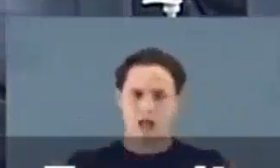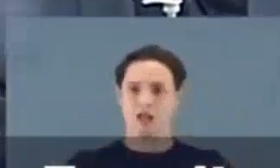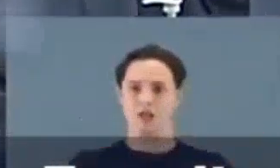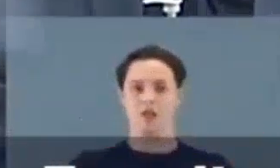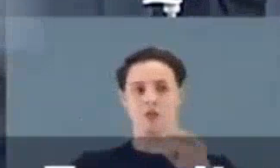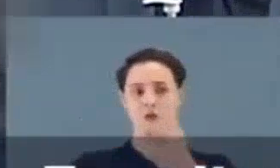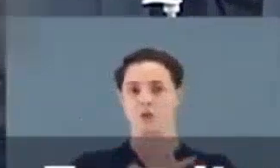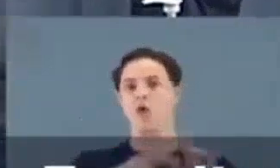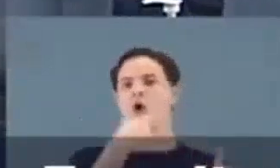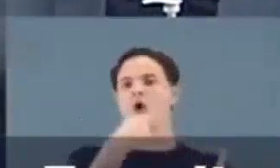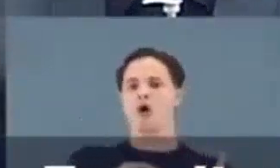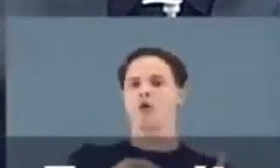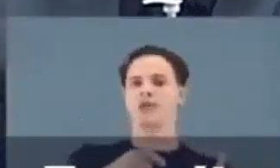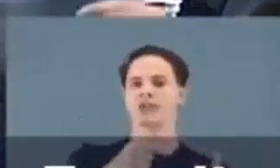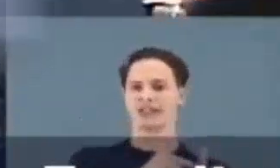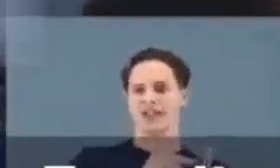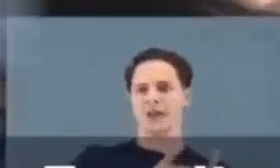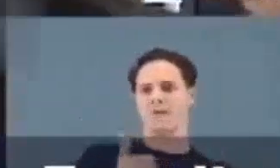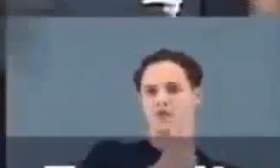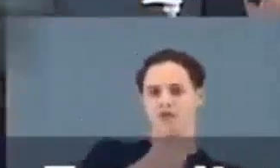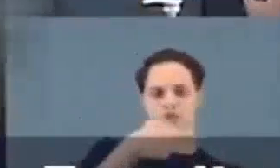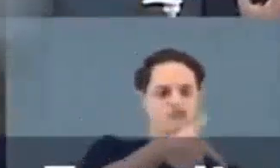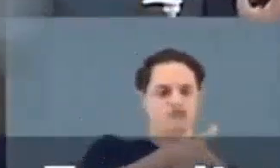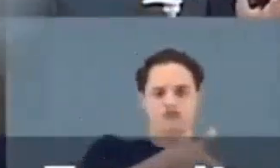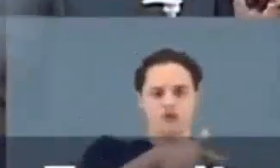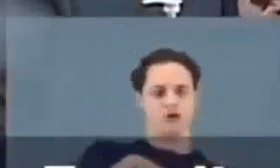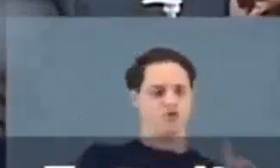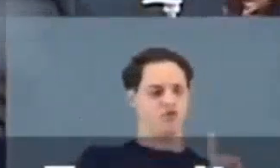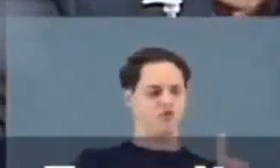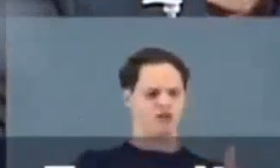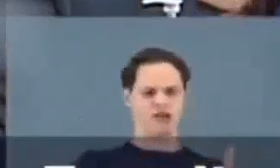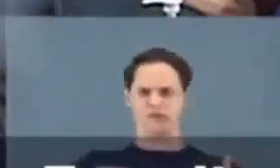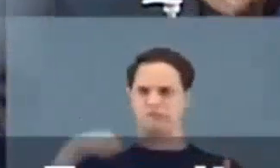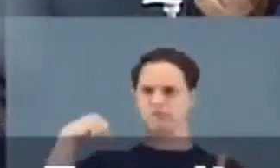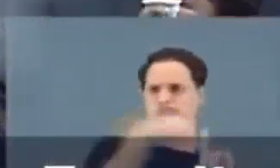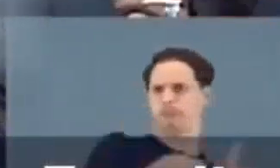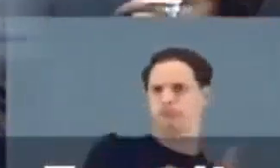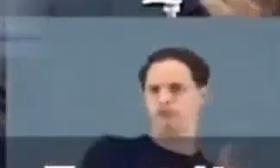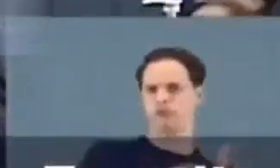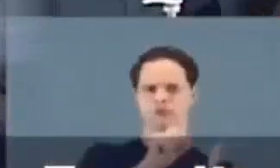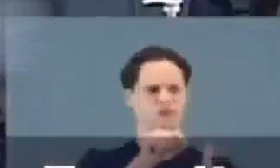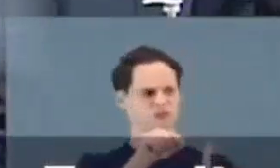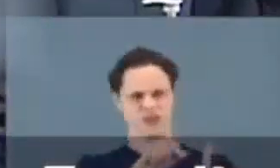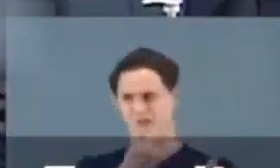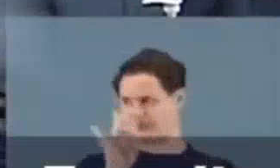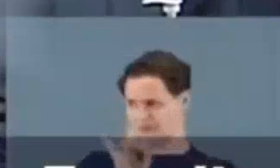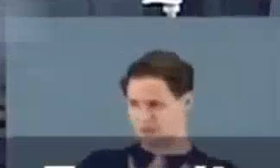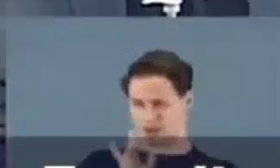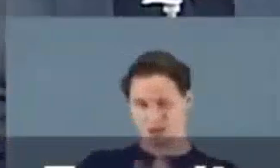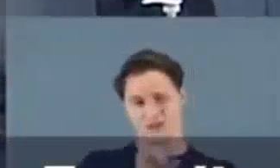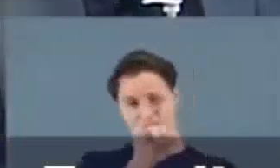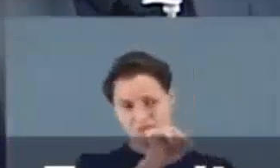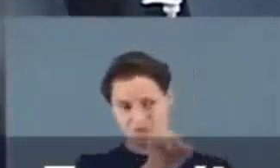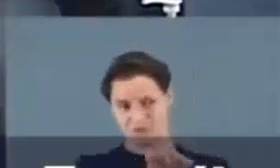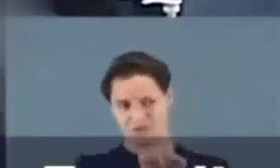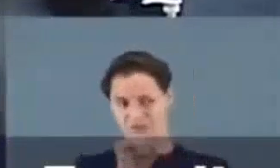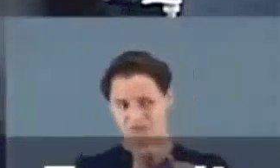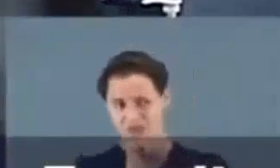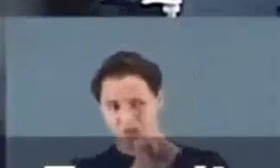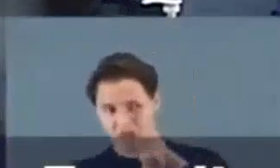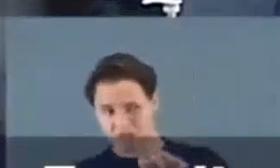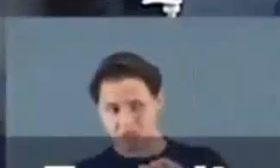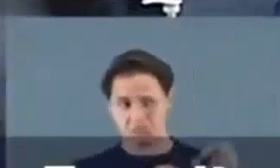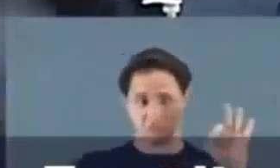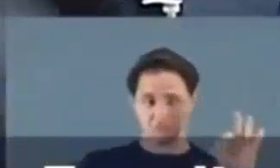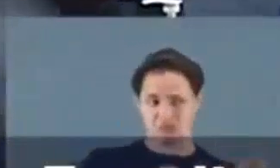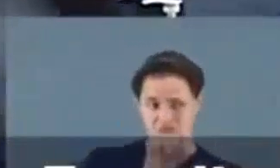de um frentista, enfim, que o senhor teria, na verdade, agredido este homem. O senhor também não fez isso? O senhor também vai